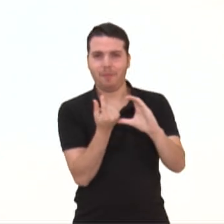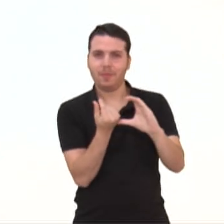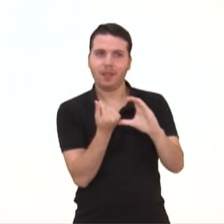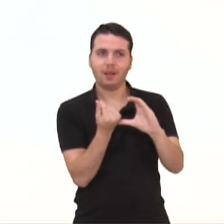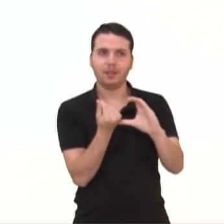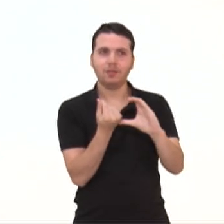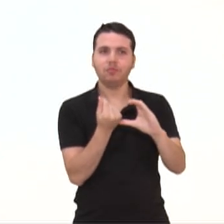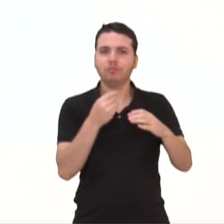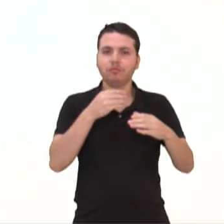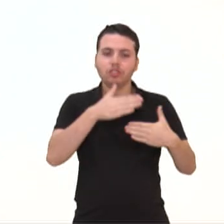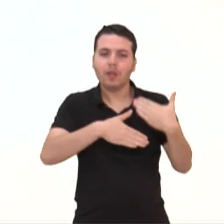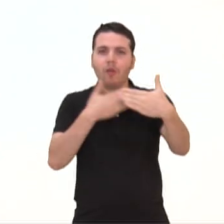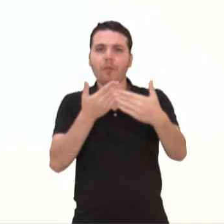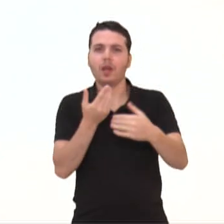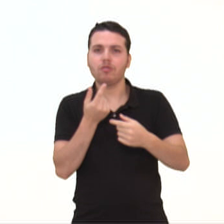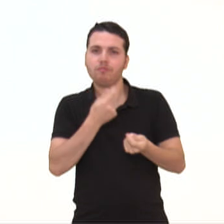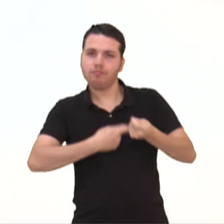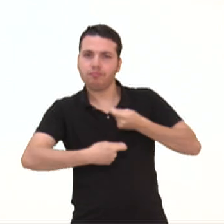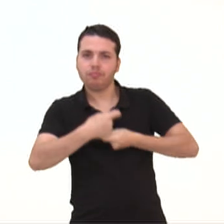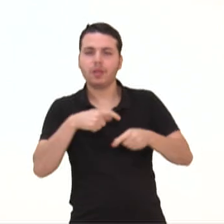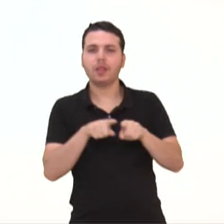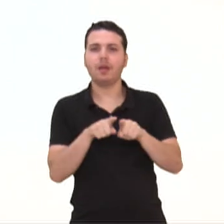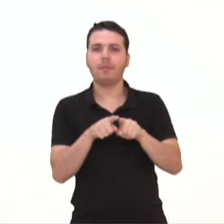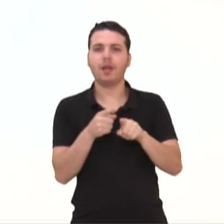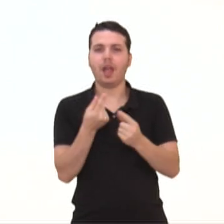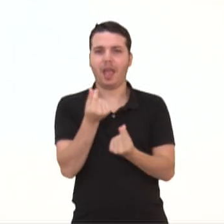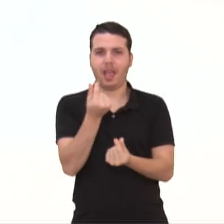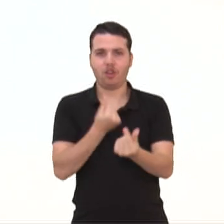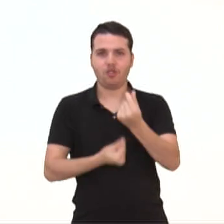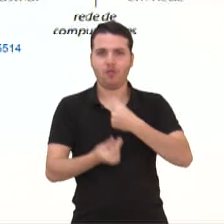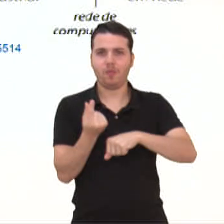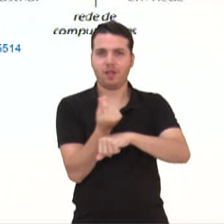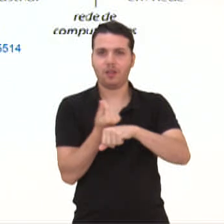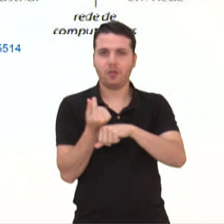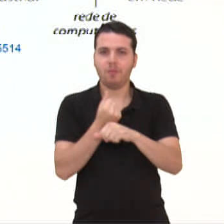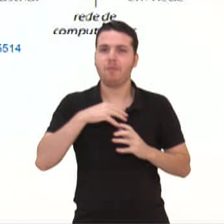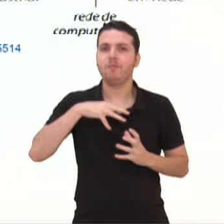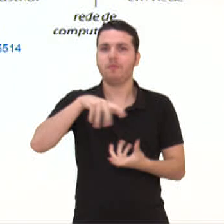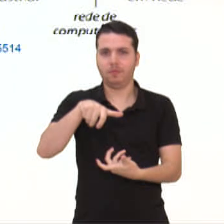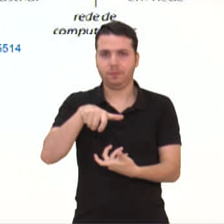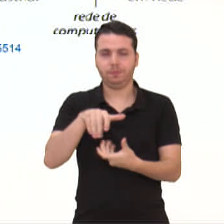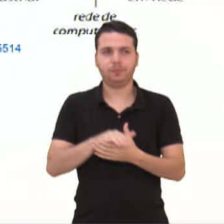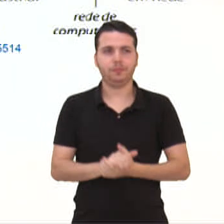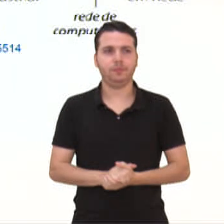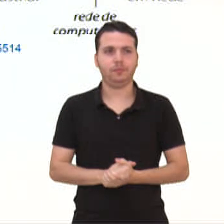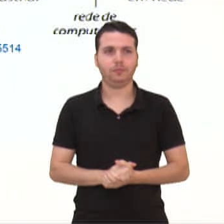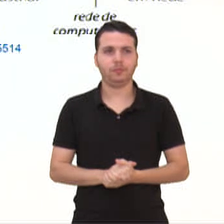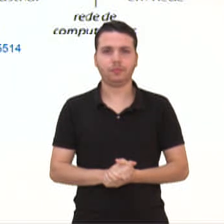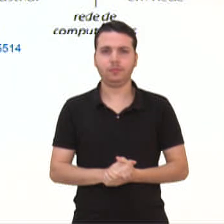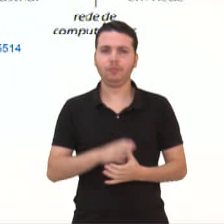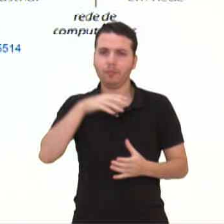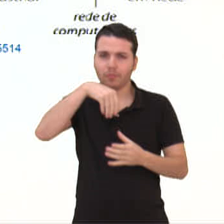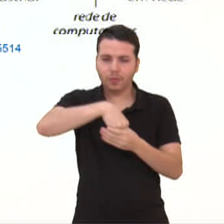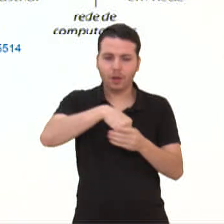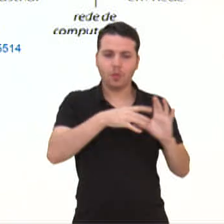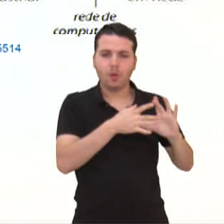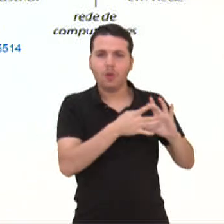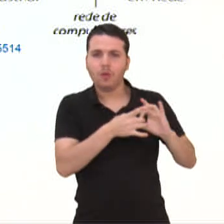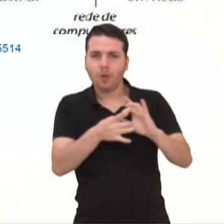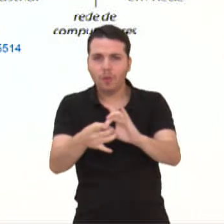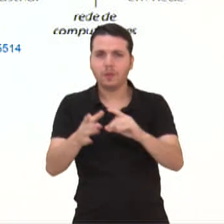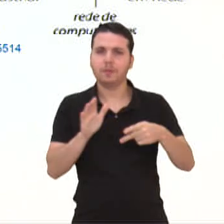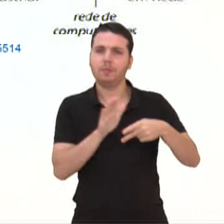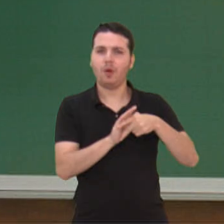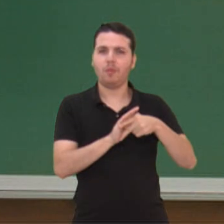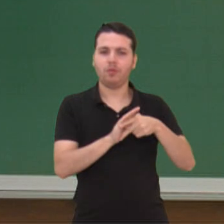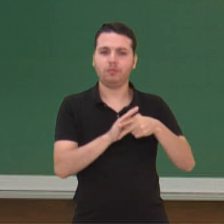seus efeitos para o comércio e a economia mundial. Então, dentro dessa ideia de comércio, nós temos que